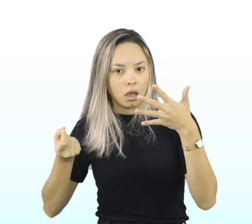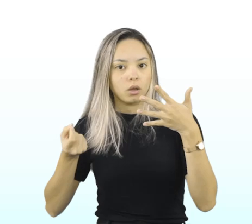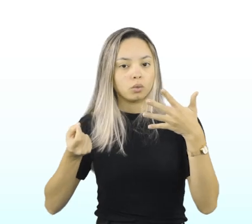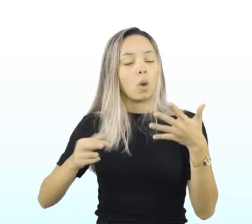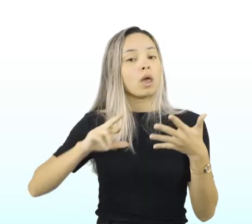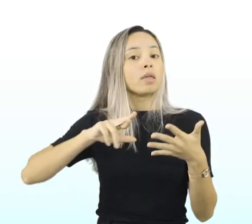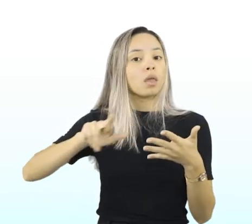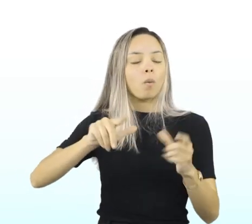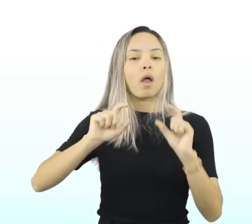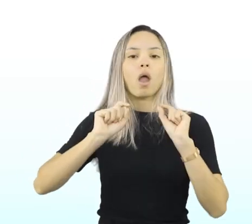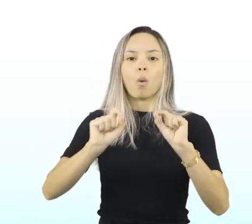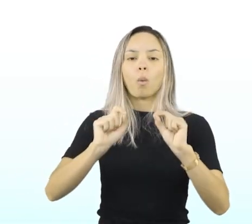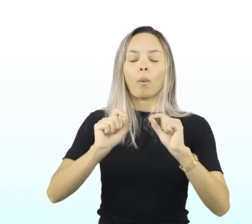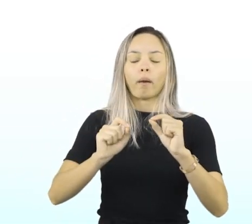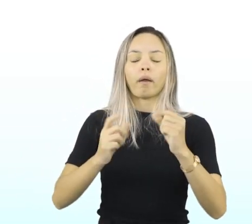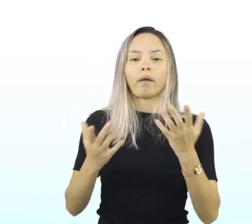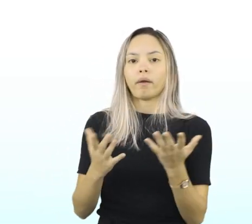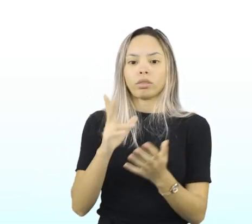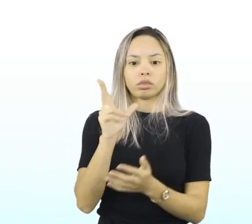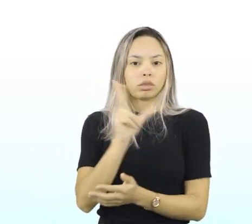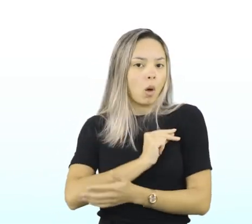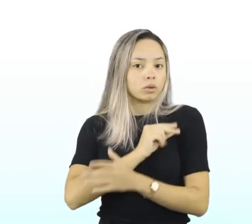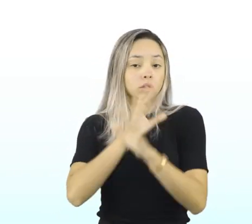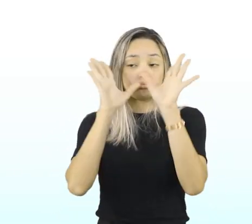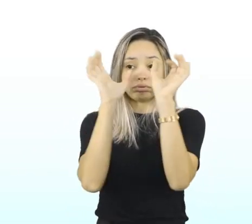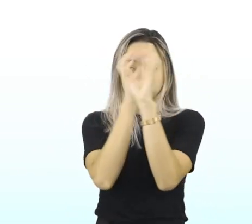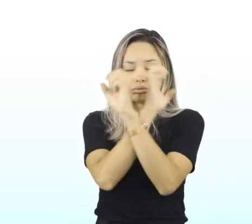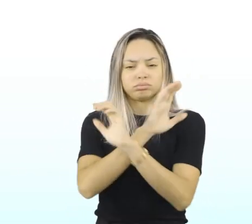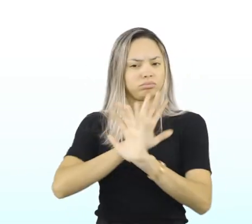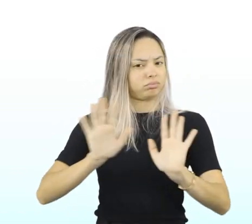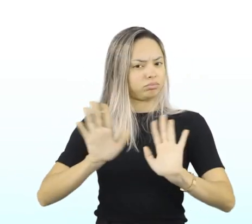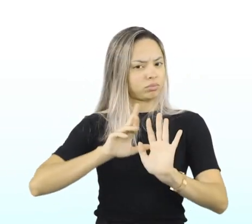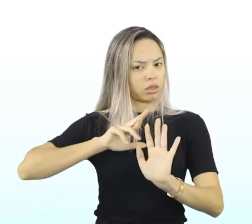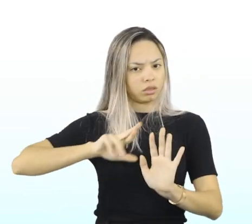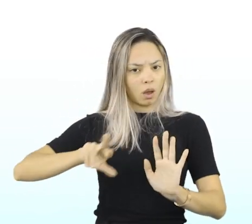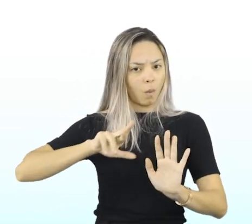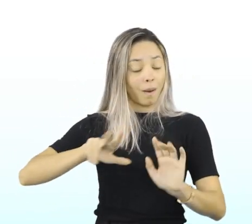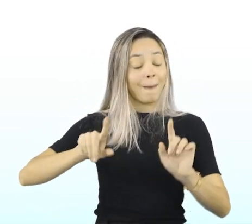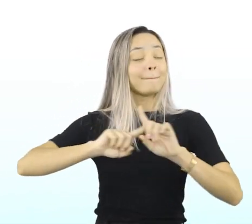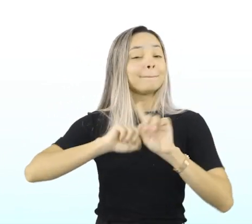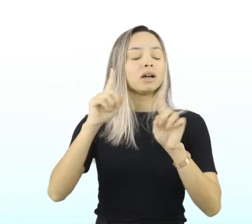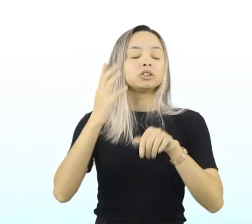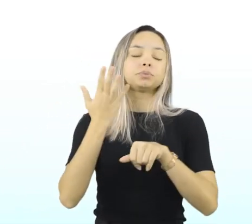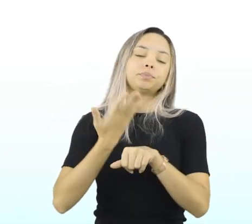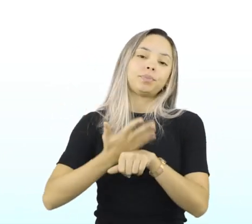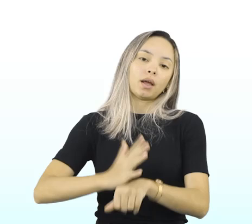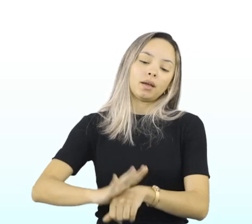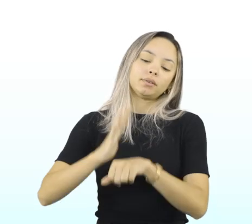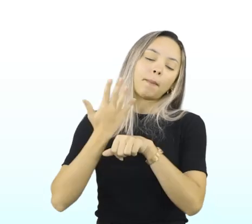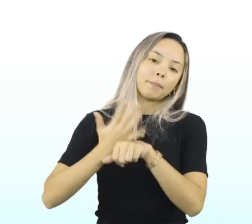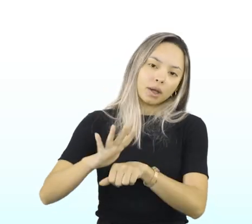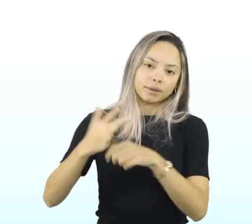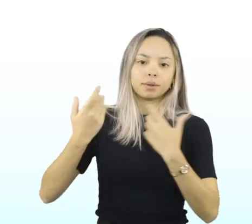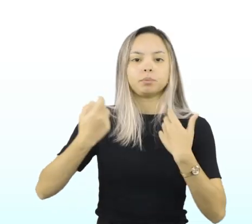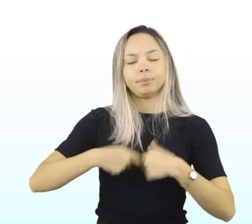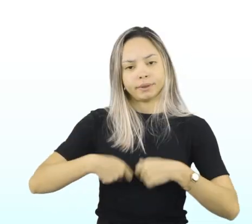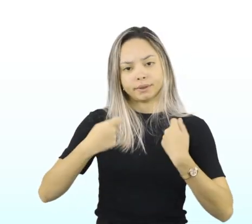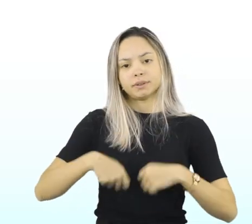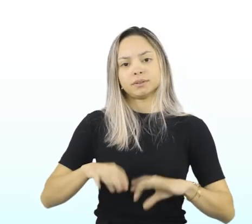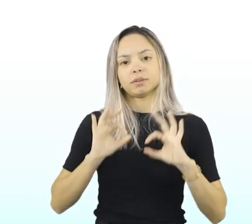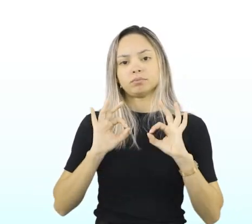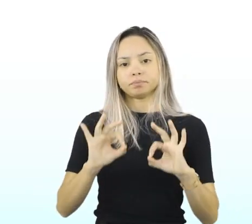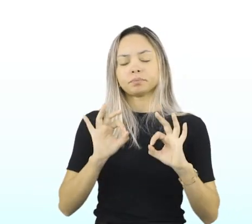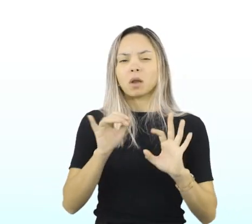é? Que não é algo de absurdo você conquistar uma nota máxima. Não. Não é? Agora precisa praticar e colocar